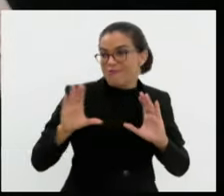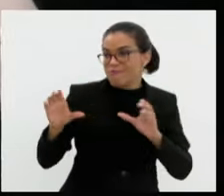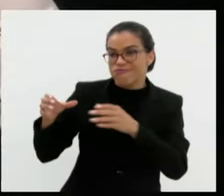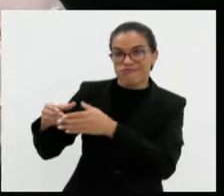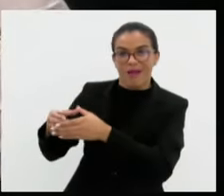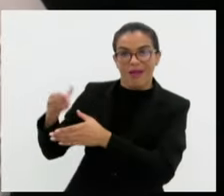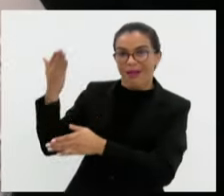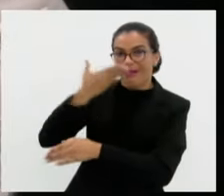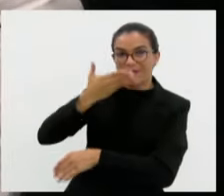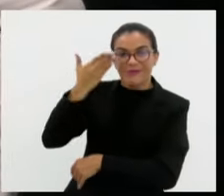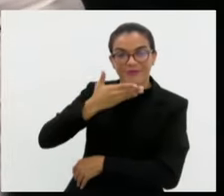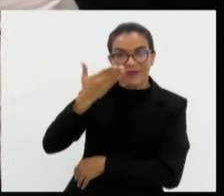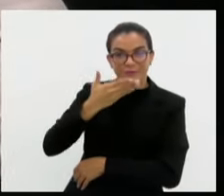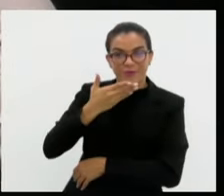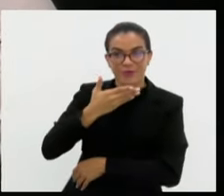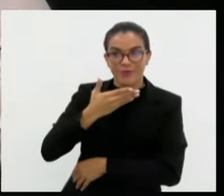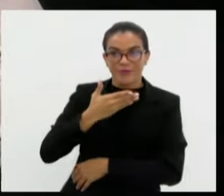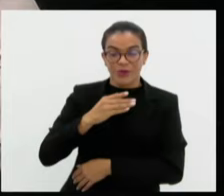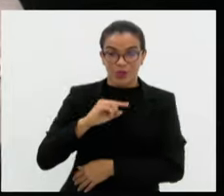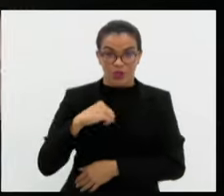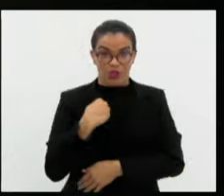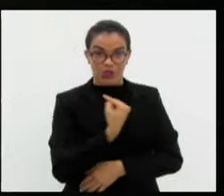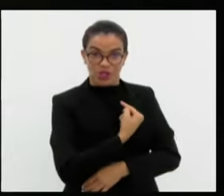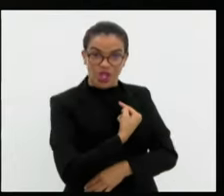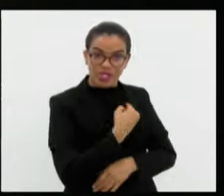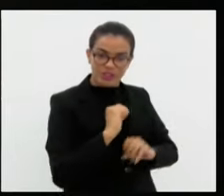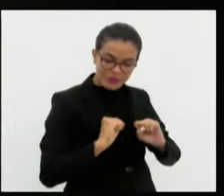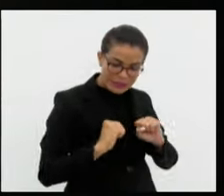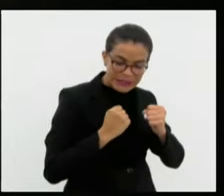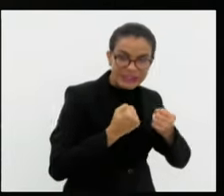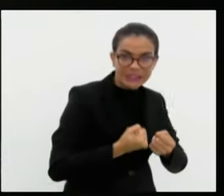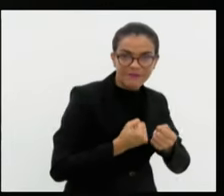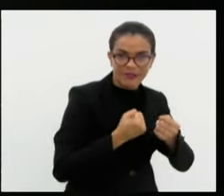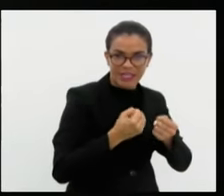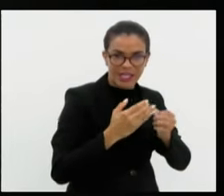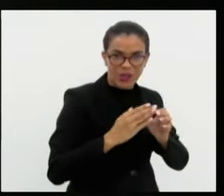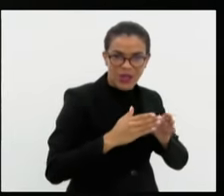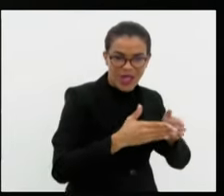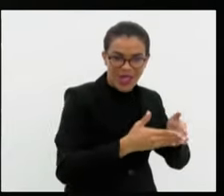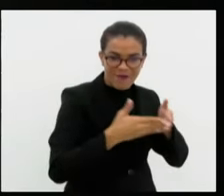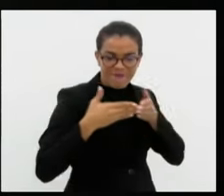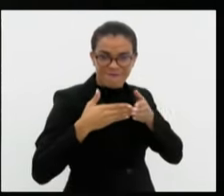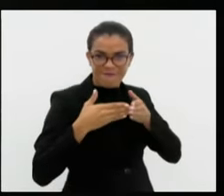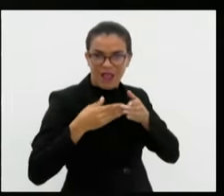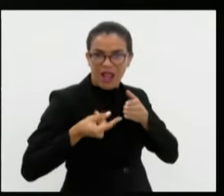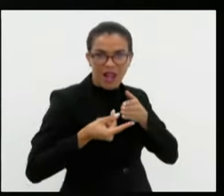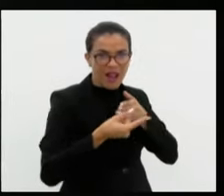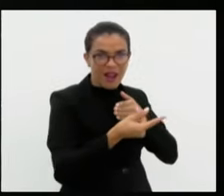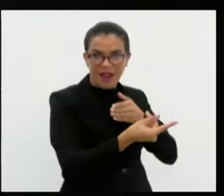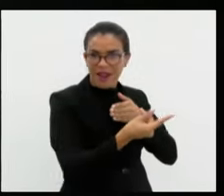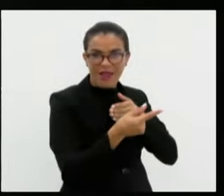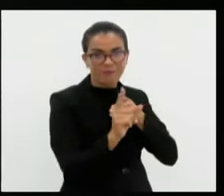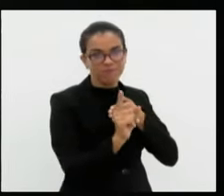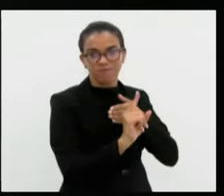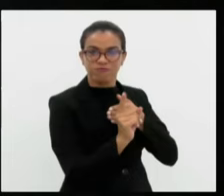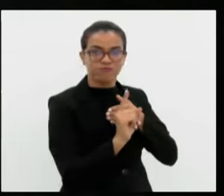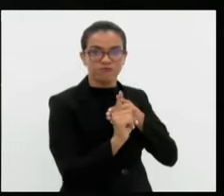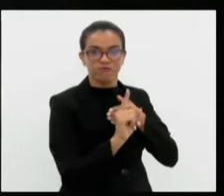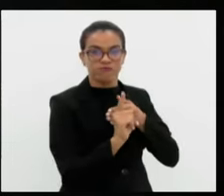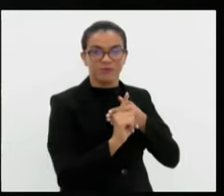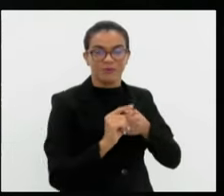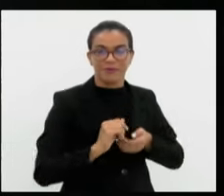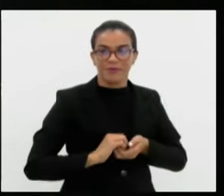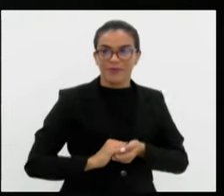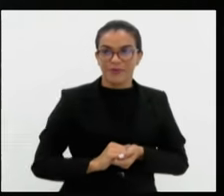porque nós não estamos defendendo o afastamento por tempo indeterminado da deputada